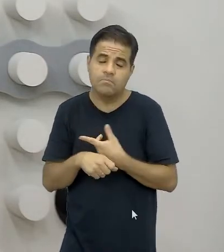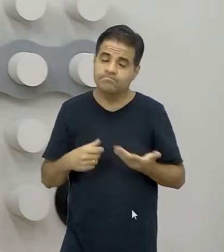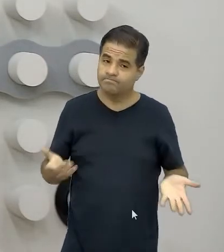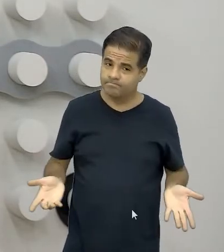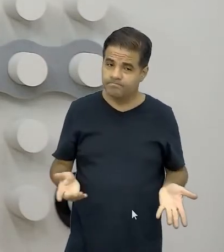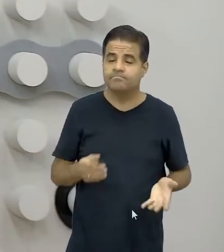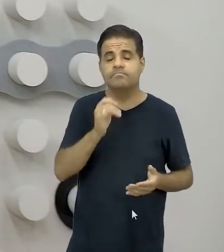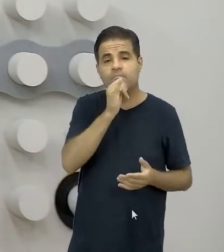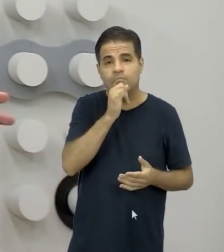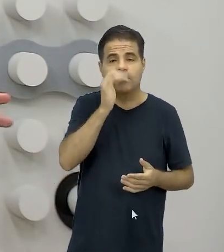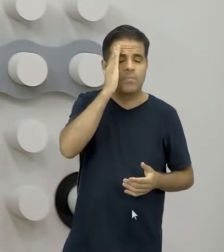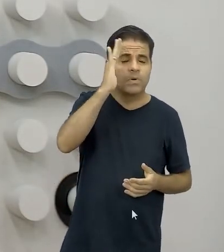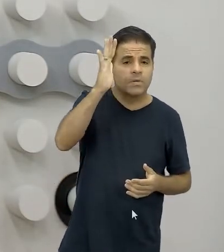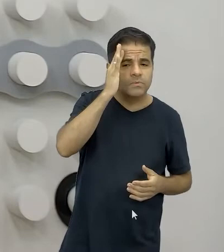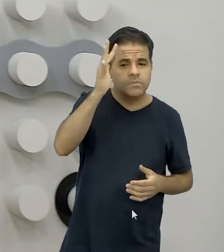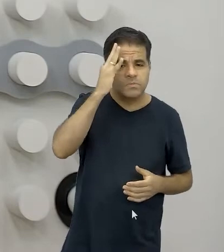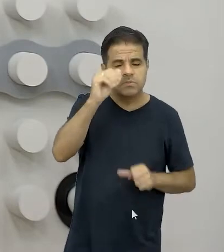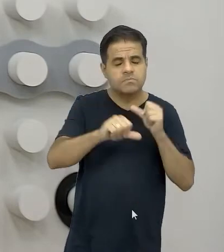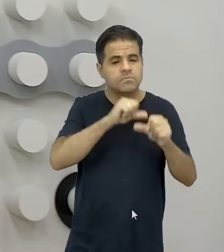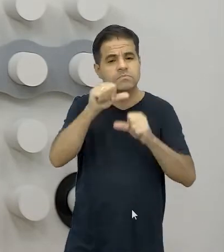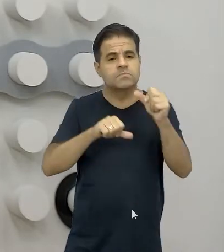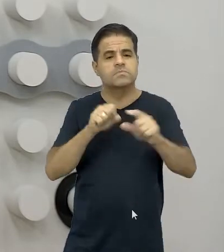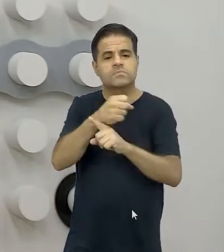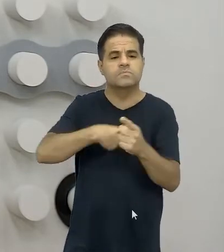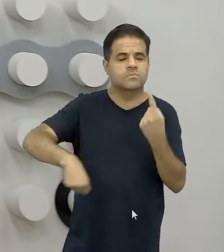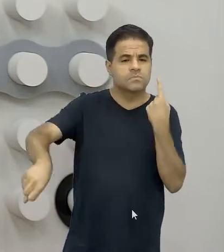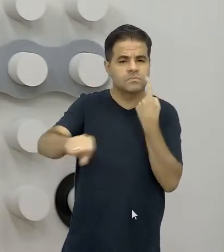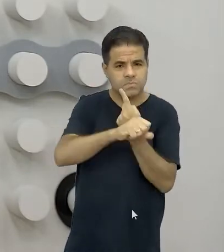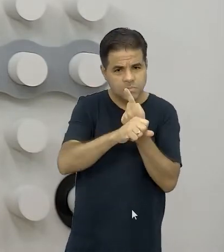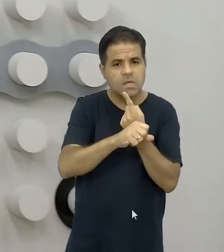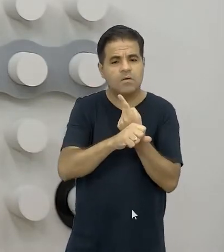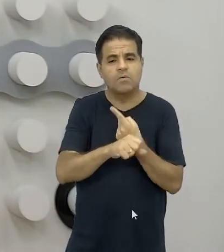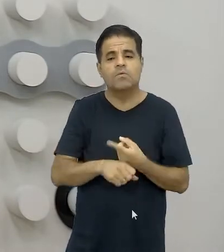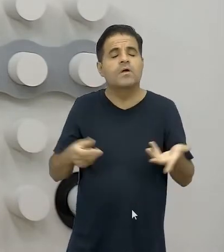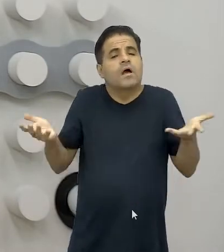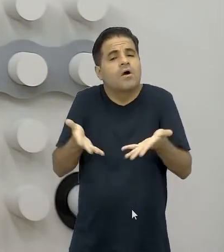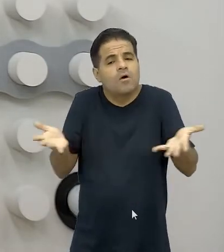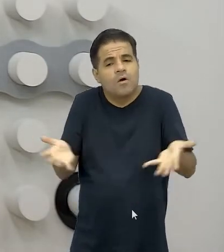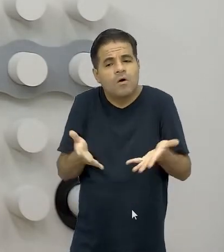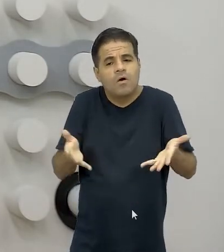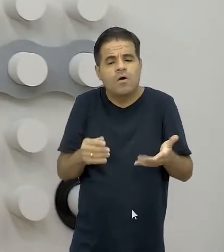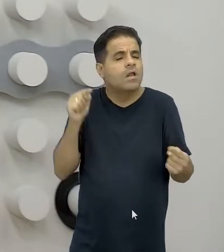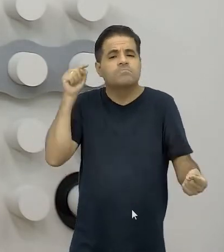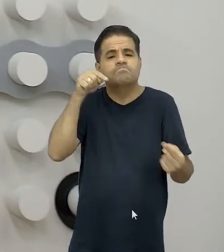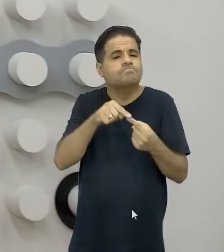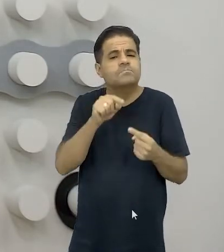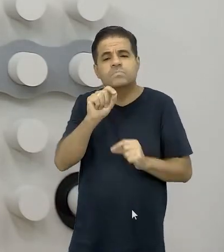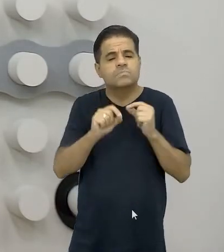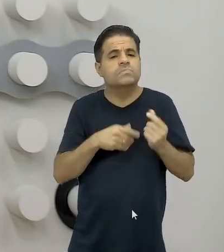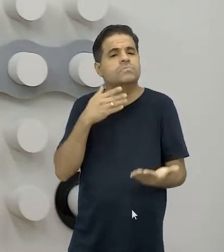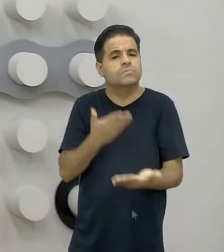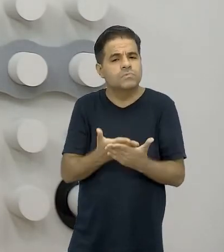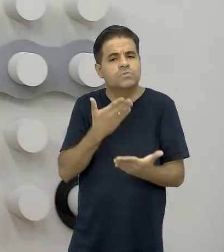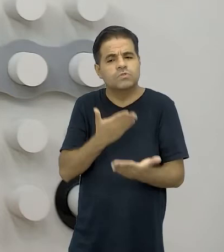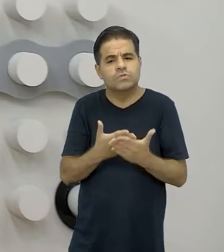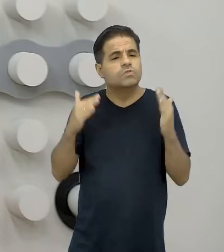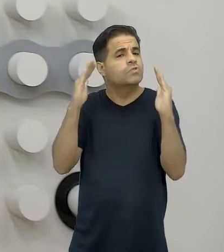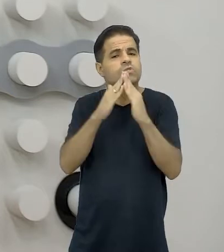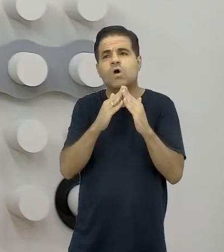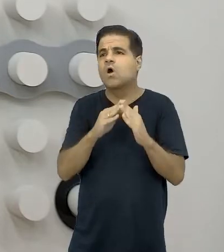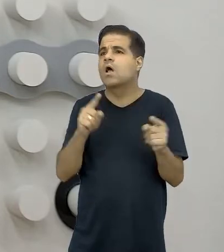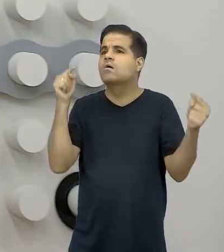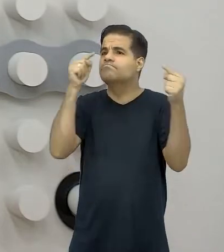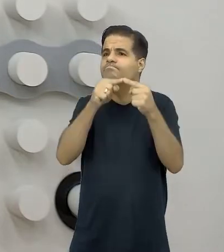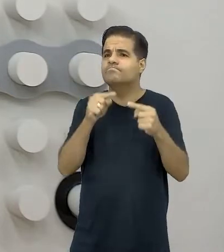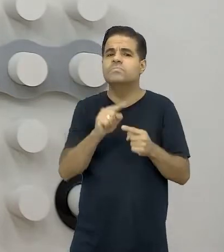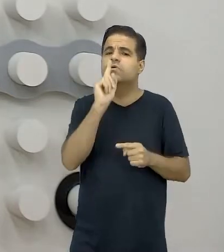Bom, vamos supor que isso seja uma mudança social. E agora, o que tem a ver a escola com isso, né? O que tem